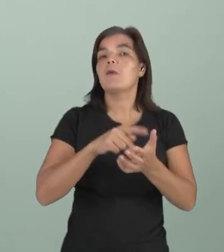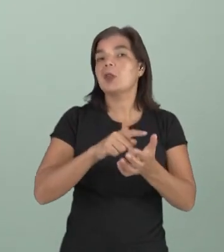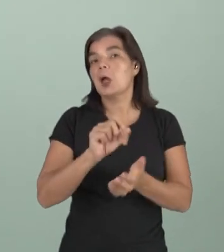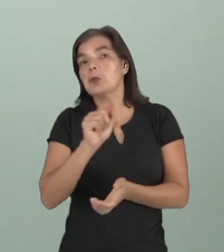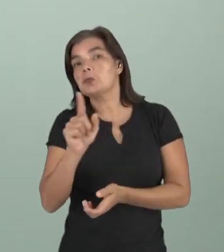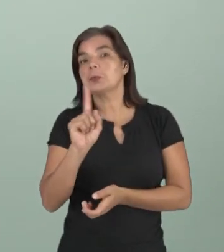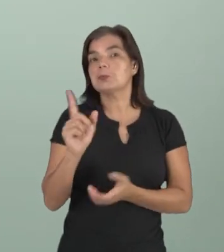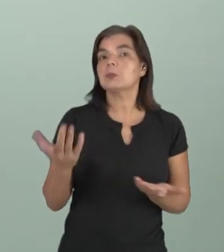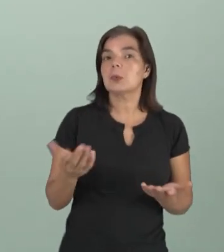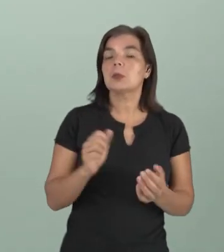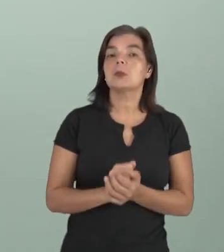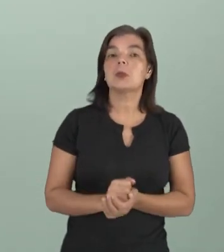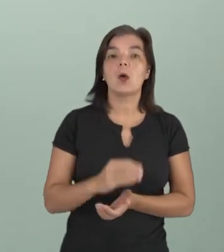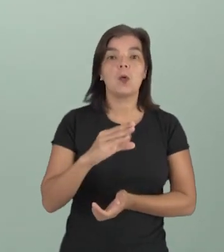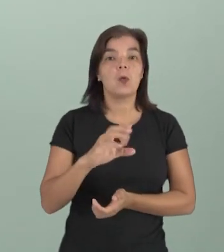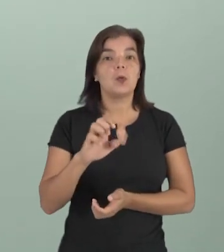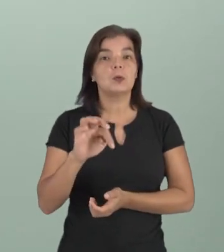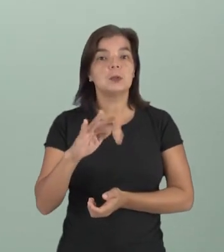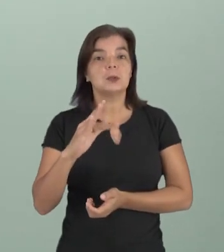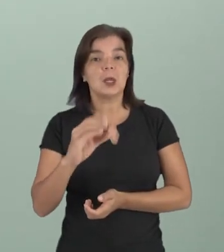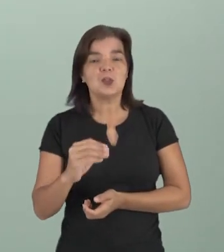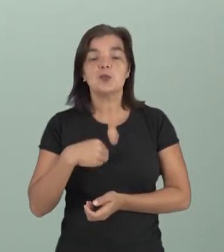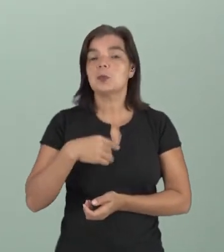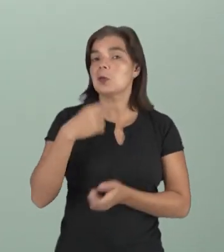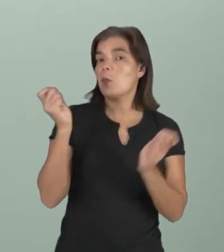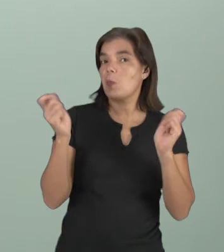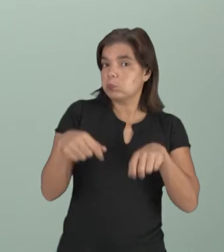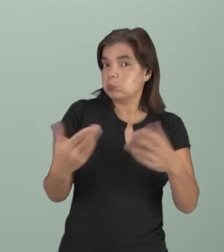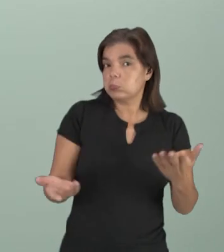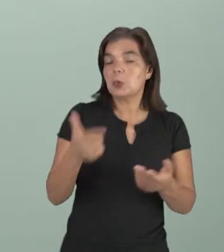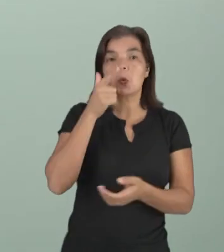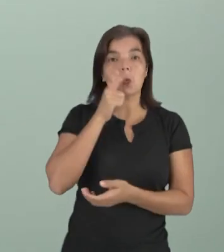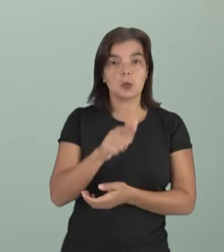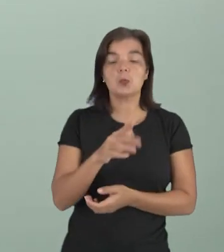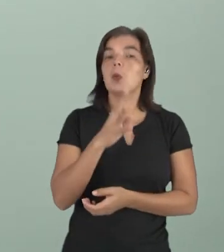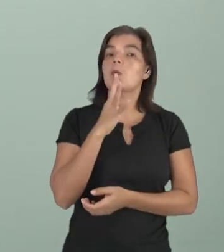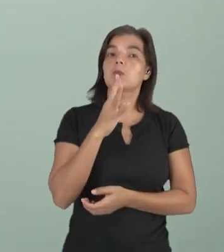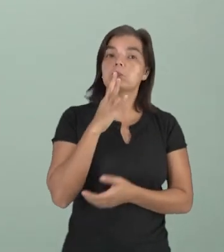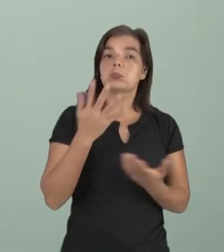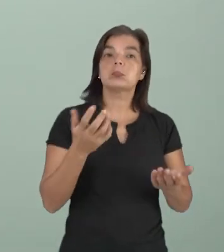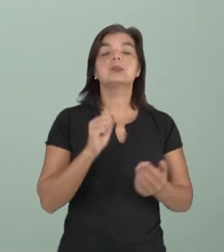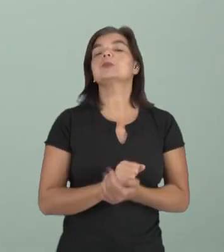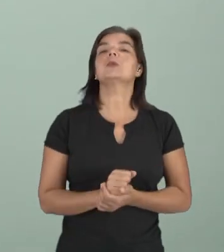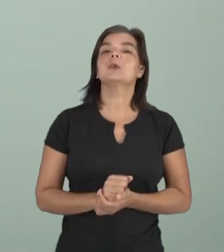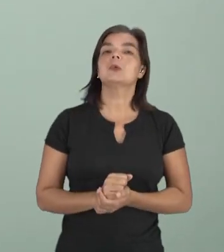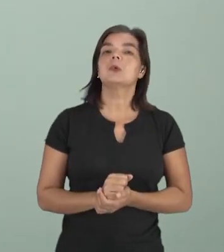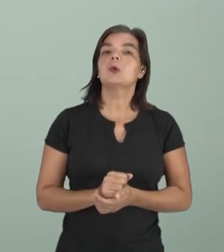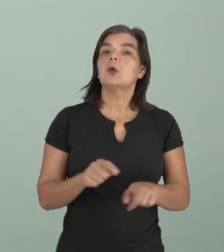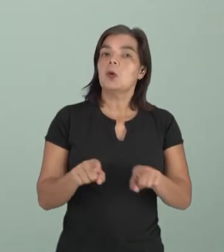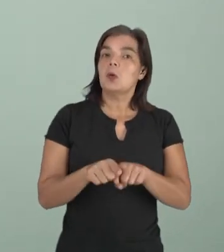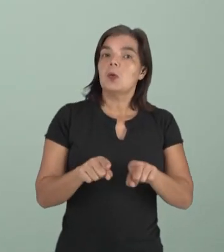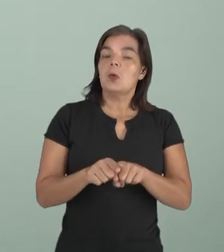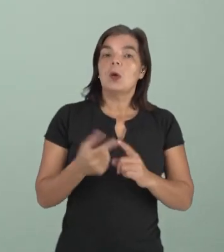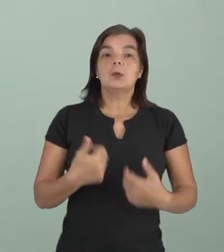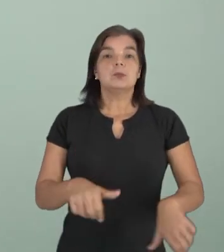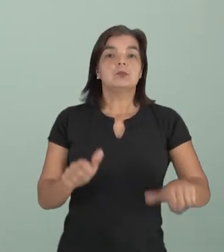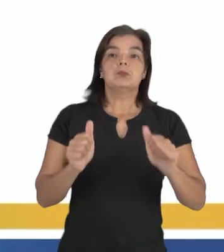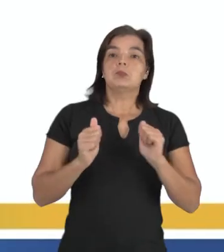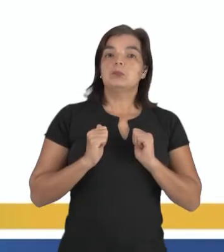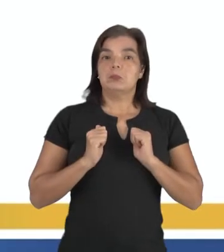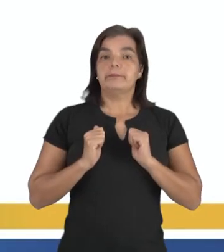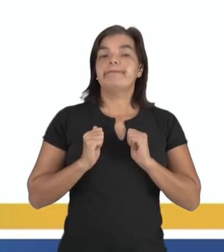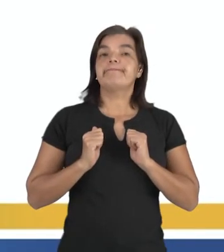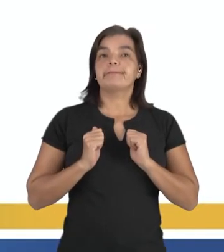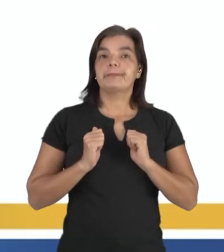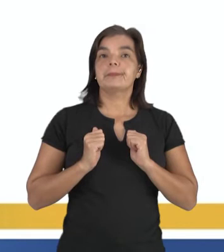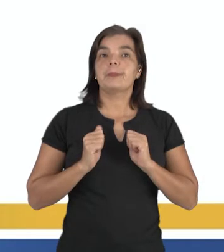verdade e o que não é. Então, o cético, na medida que ele sabe que não é possível alcançar o conhecimento, ele atinge o estado de ataraxia.